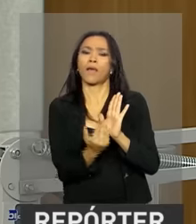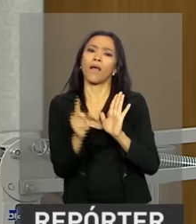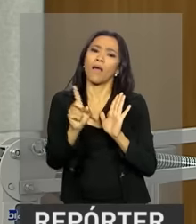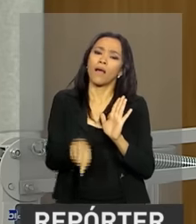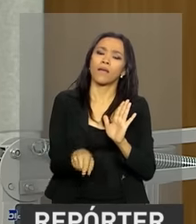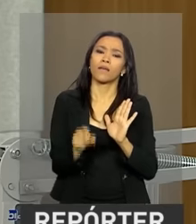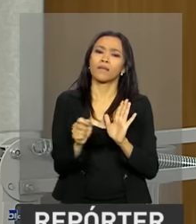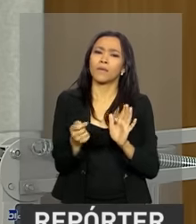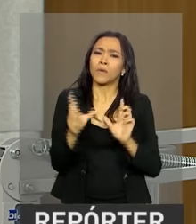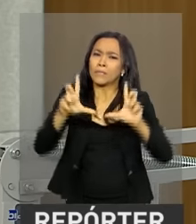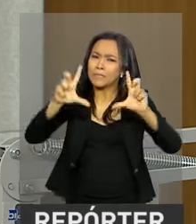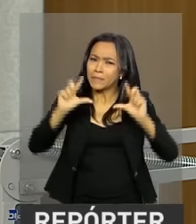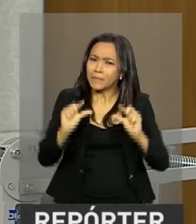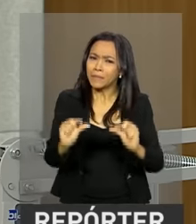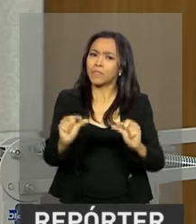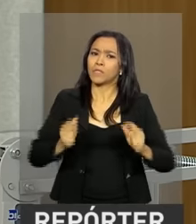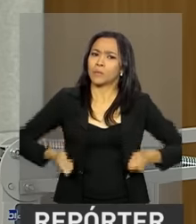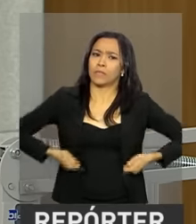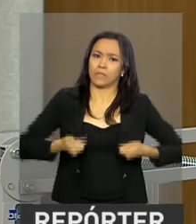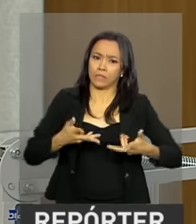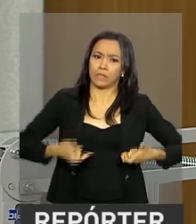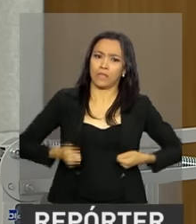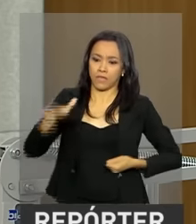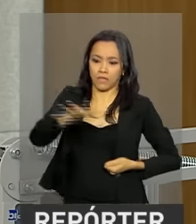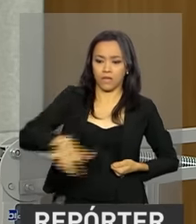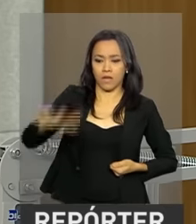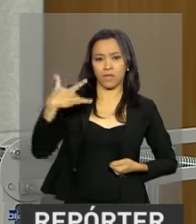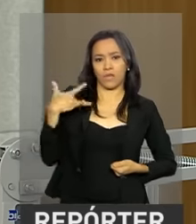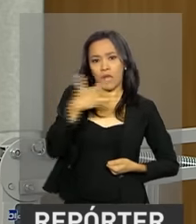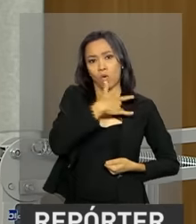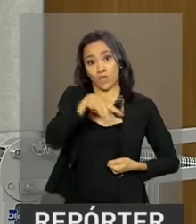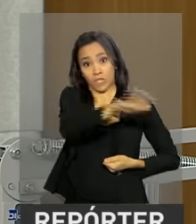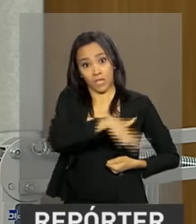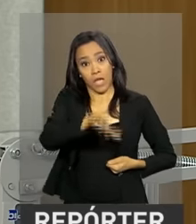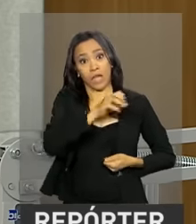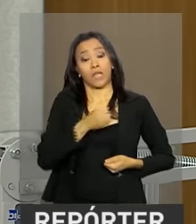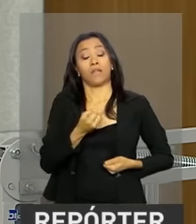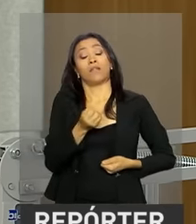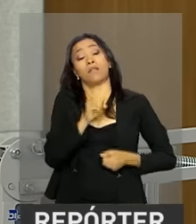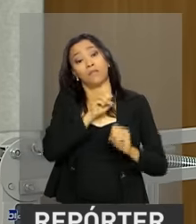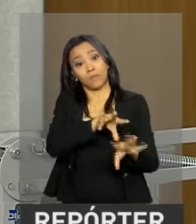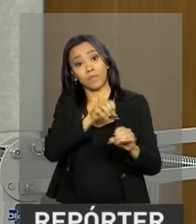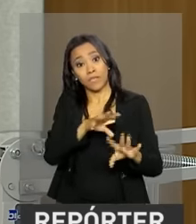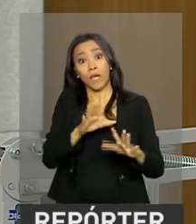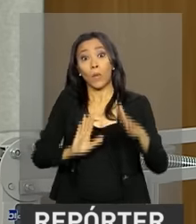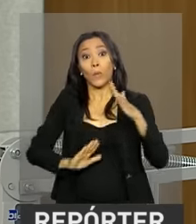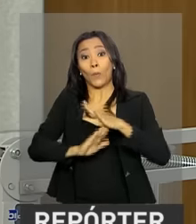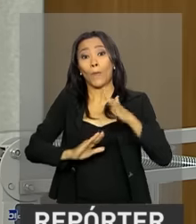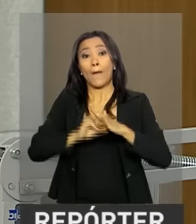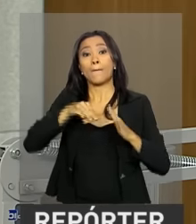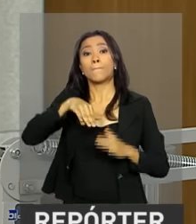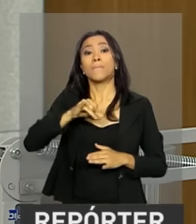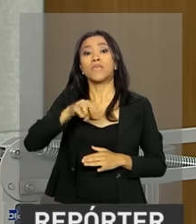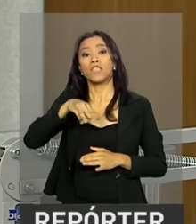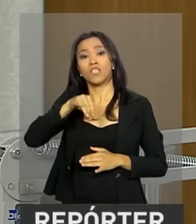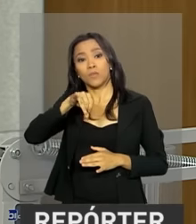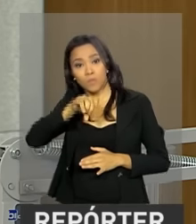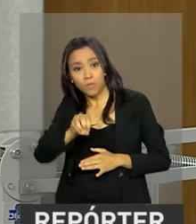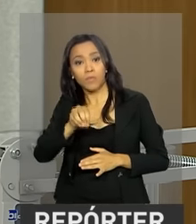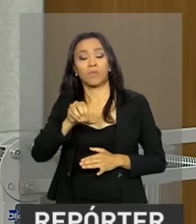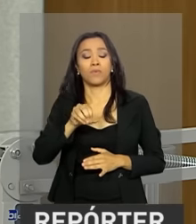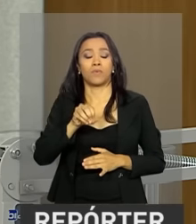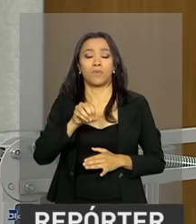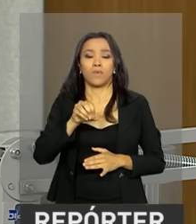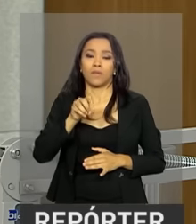de gastos com saúde e educação não é o máximo É o mínimo que é acima